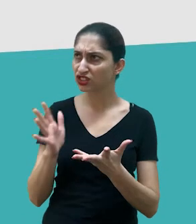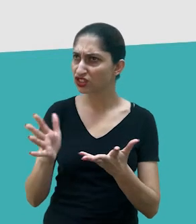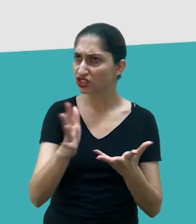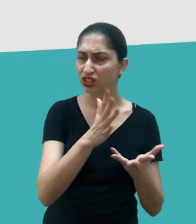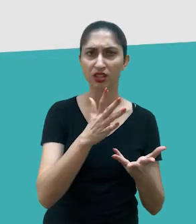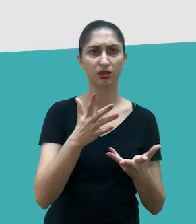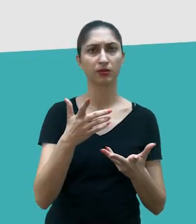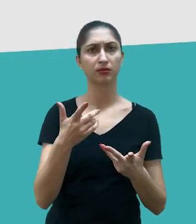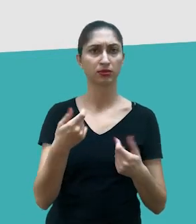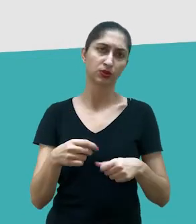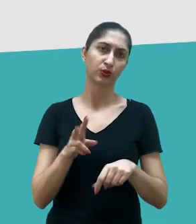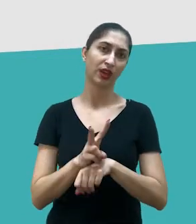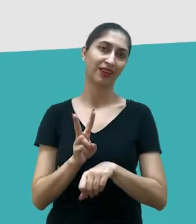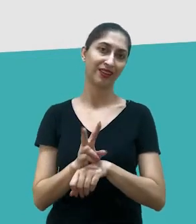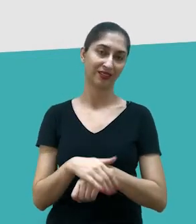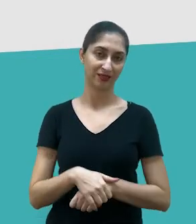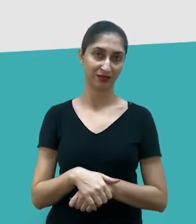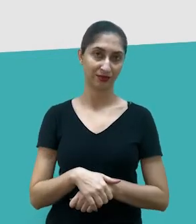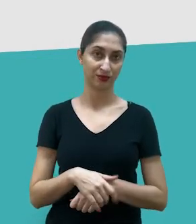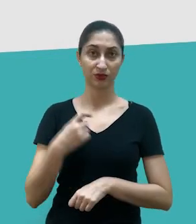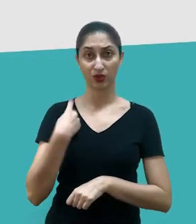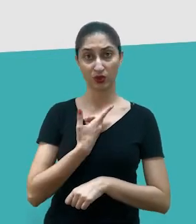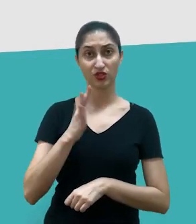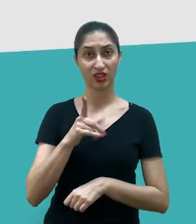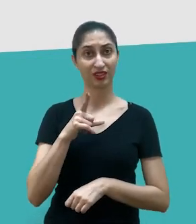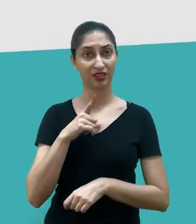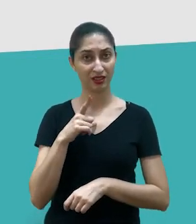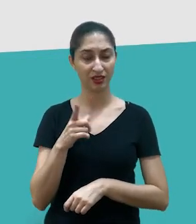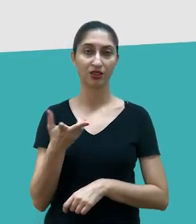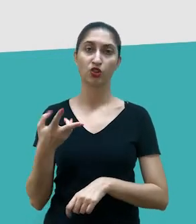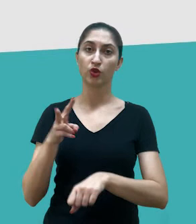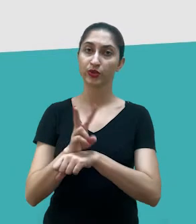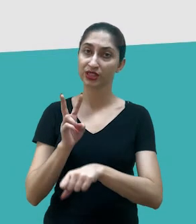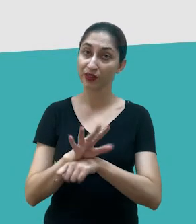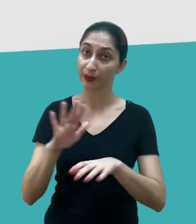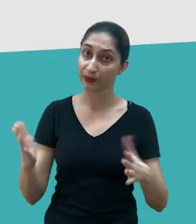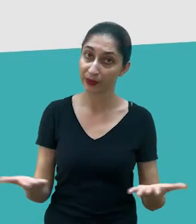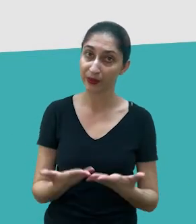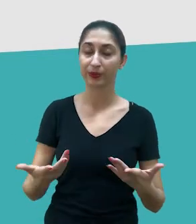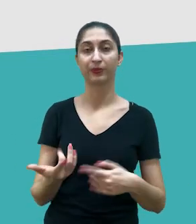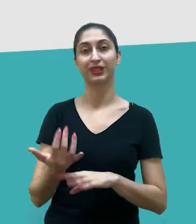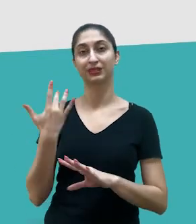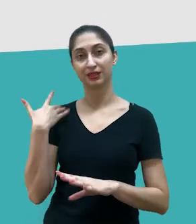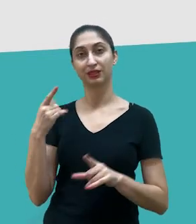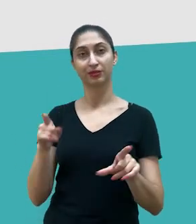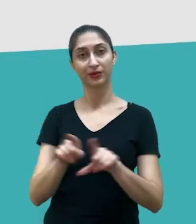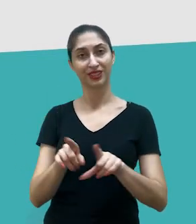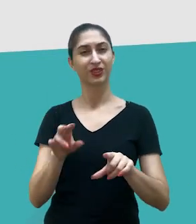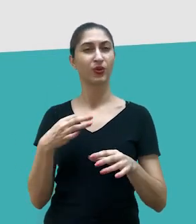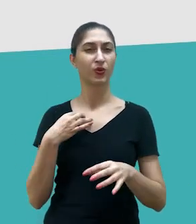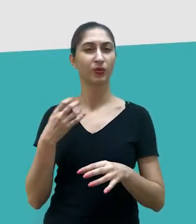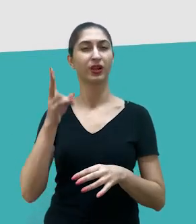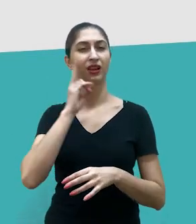não cuido disso, né? Cultivar o que a gente já tem, conservar o presente e o passado, né? Aquelas roupas